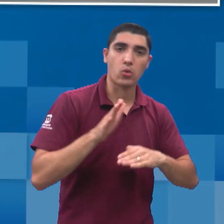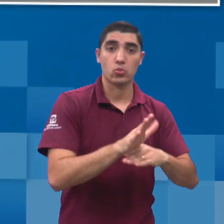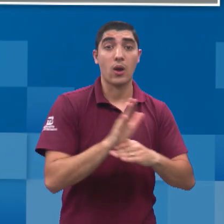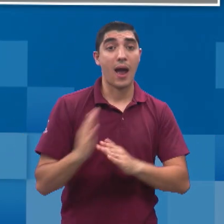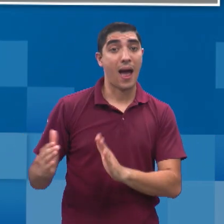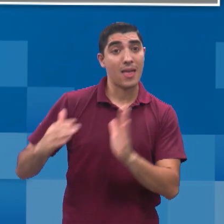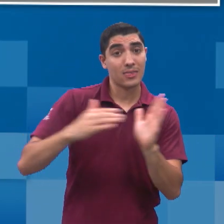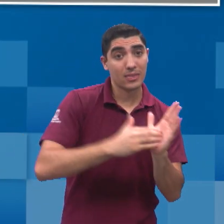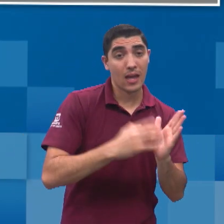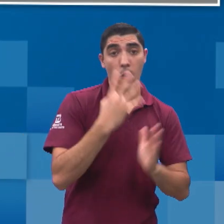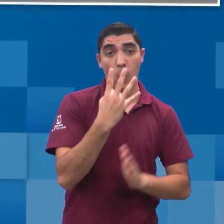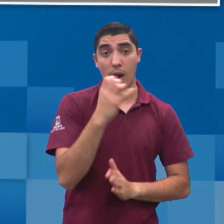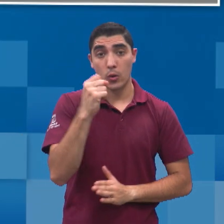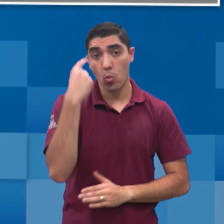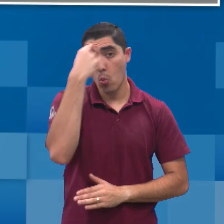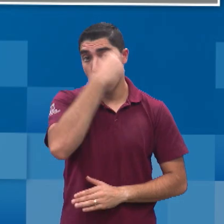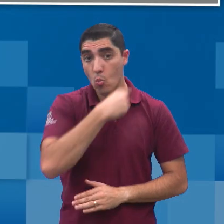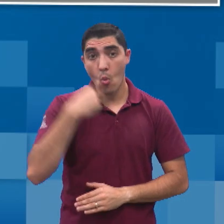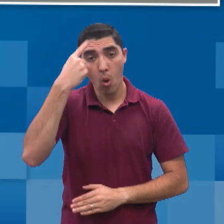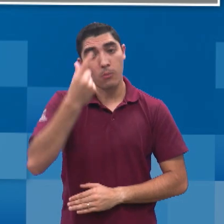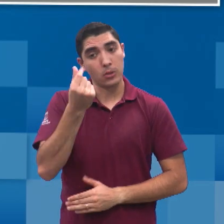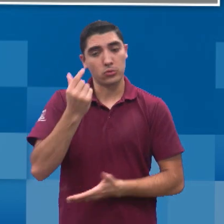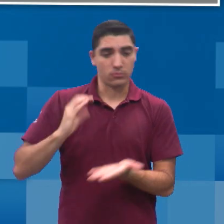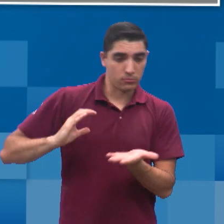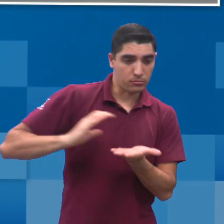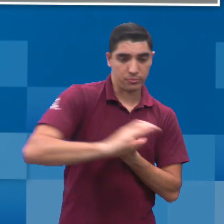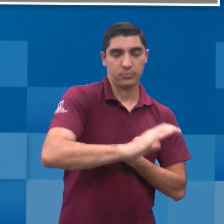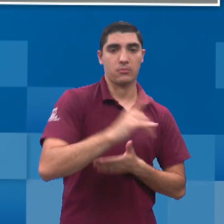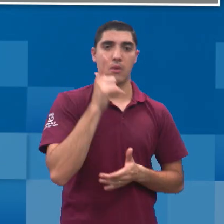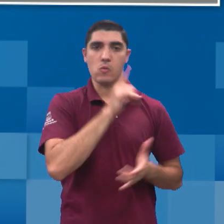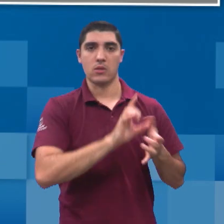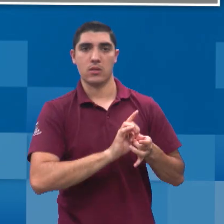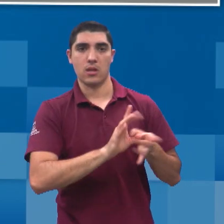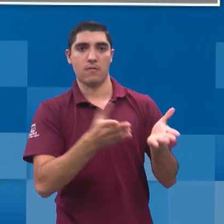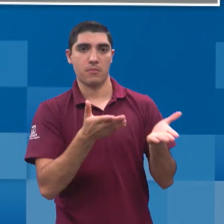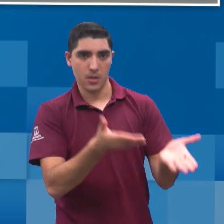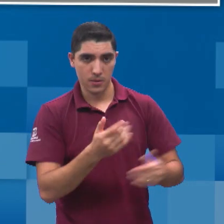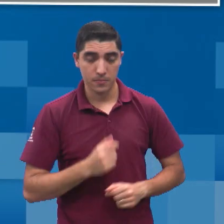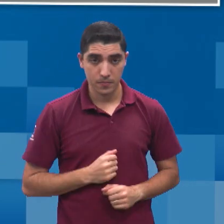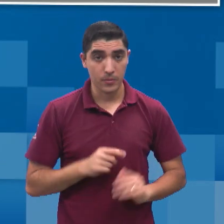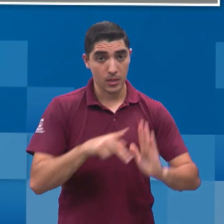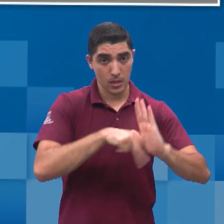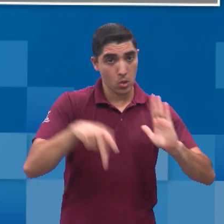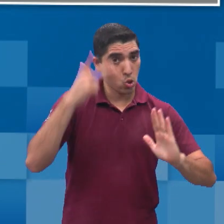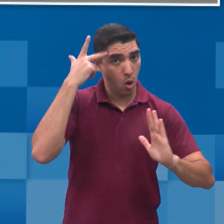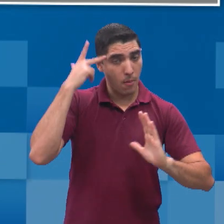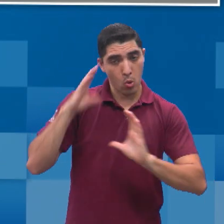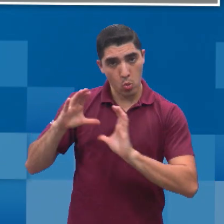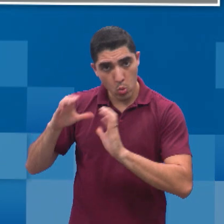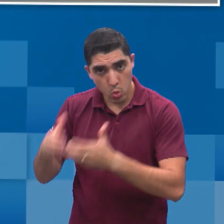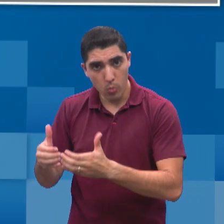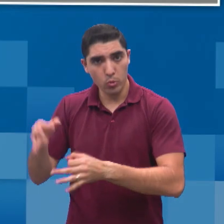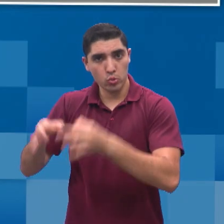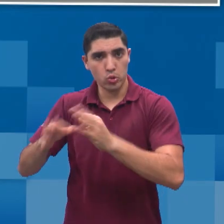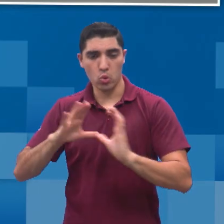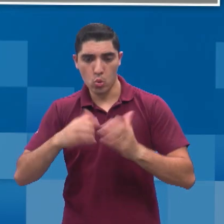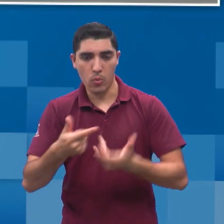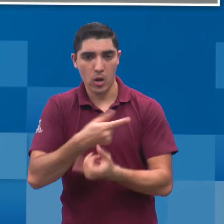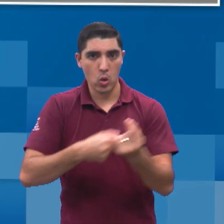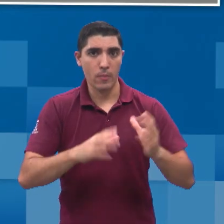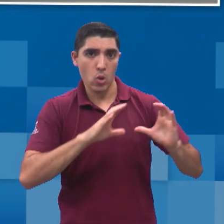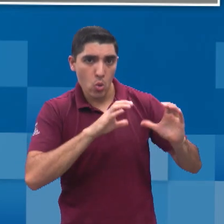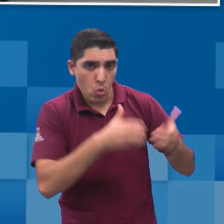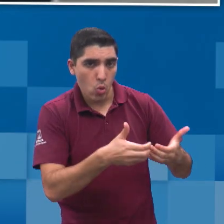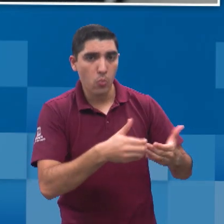de 48 horas para sua liberação. Rito ordinário, Comissões de Justiça, Economia